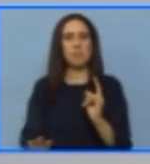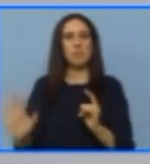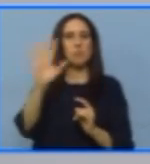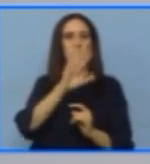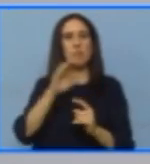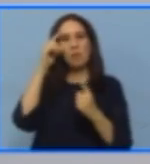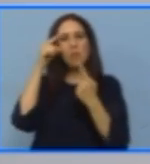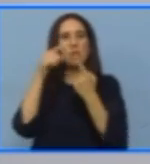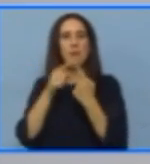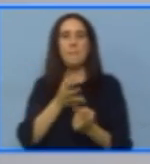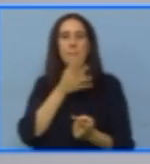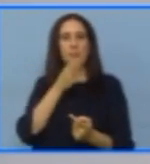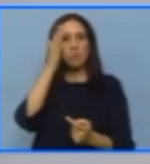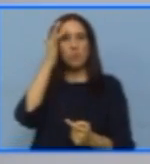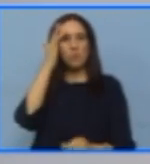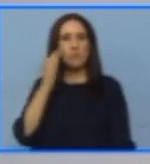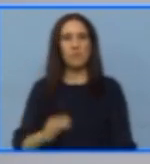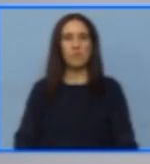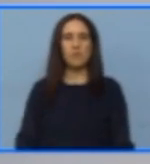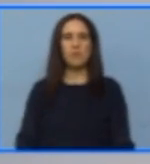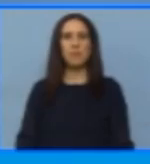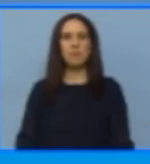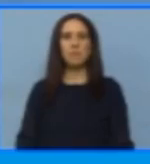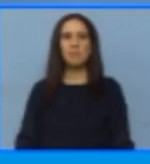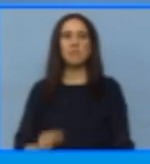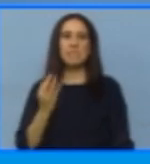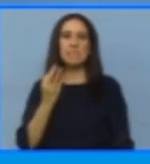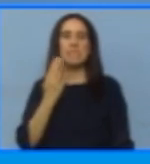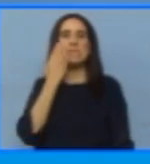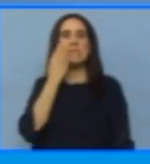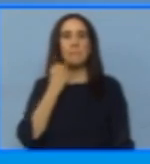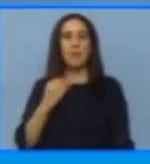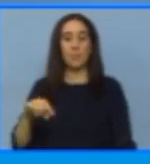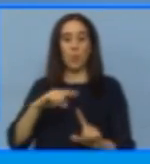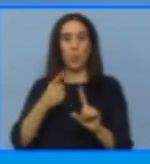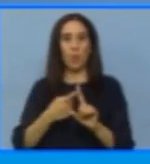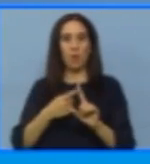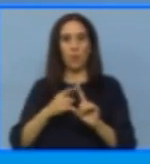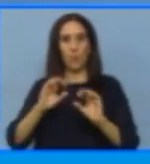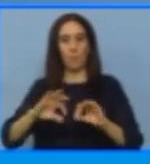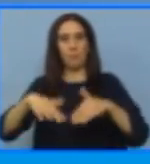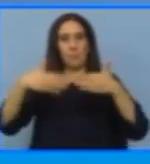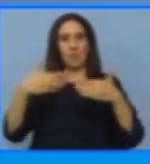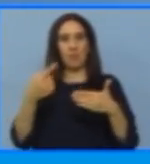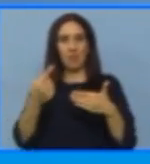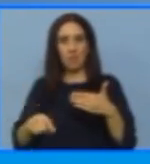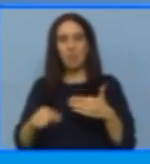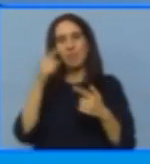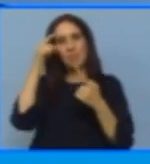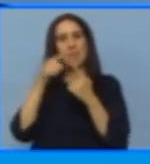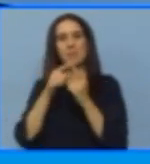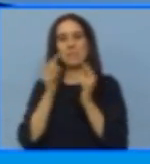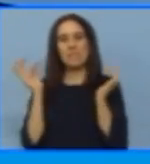um objetivo, é um sonho? Sim, eu acho que portanto, nós no começo do ano, sempre cá ao ACANAC, temos como objetivo ir